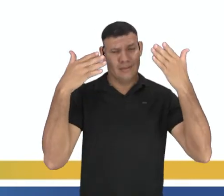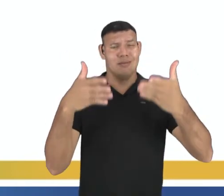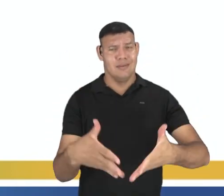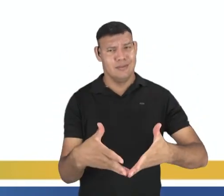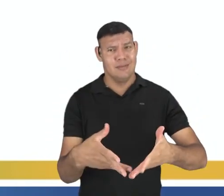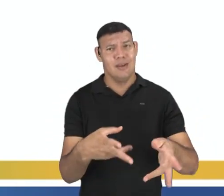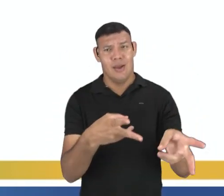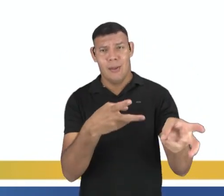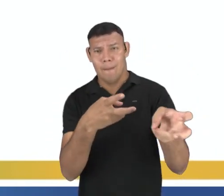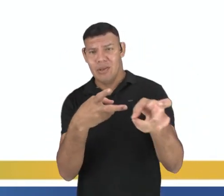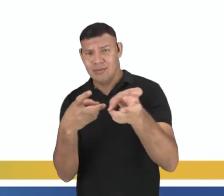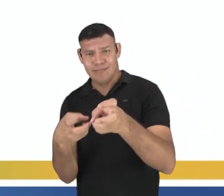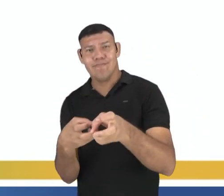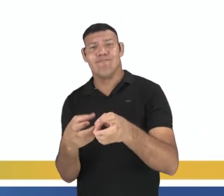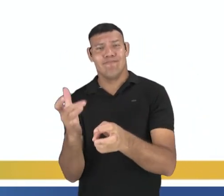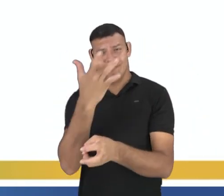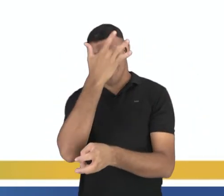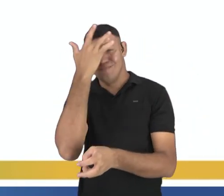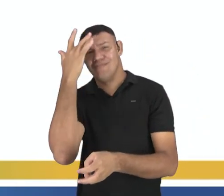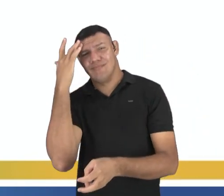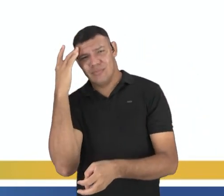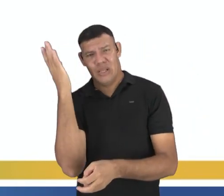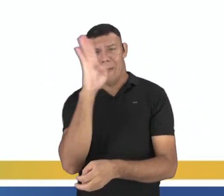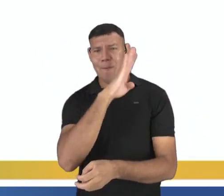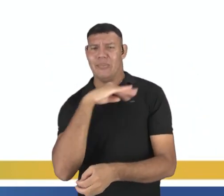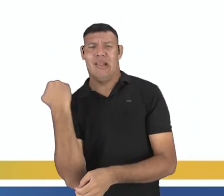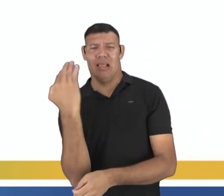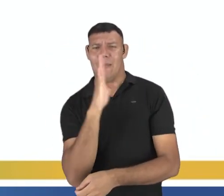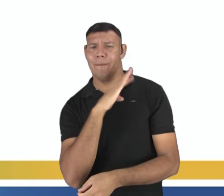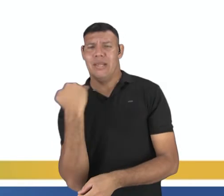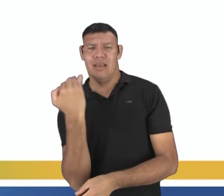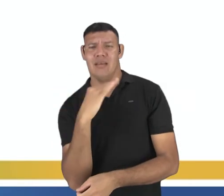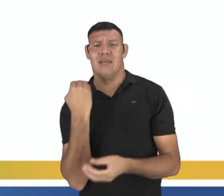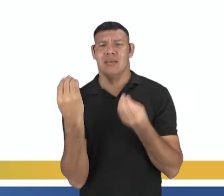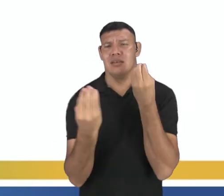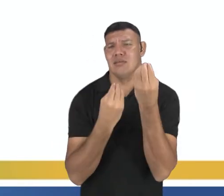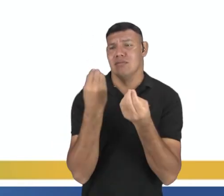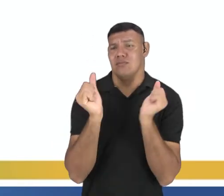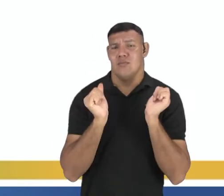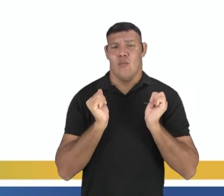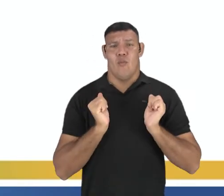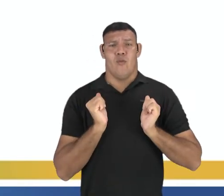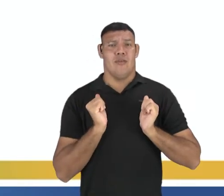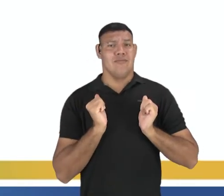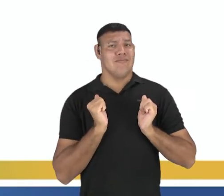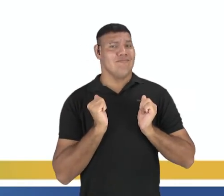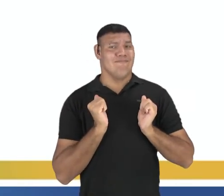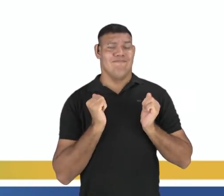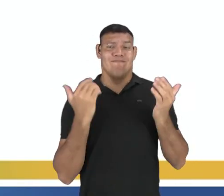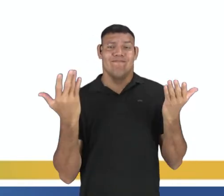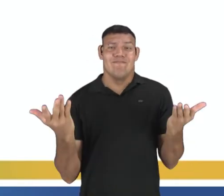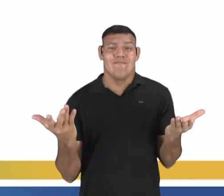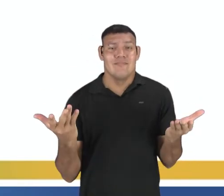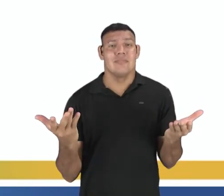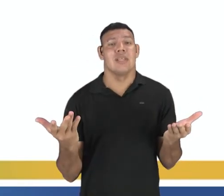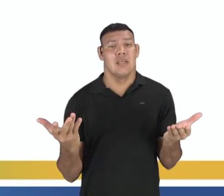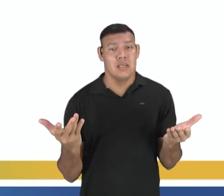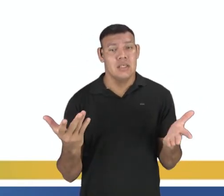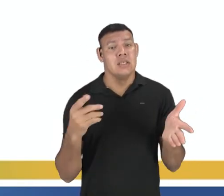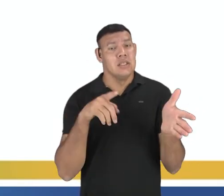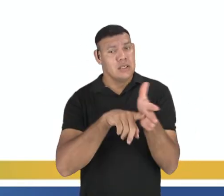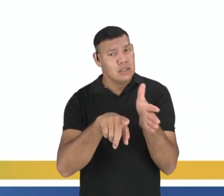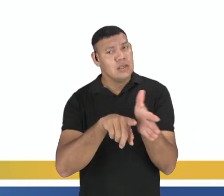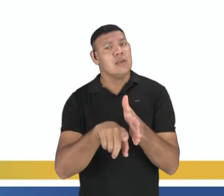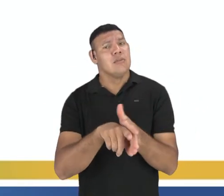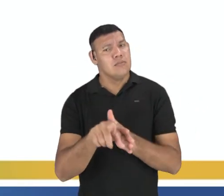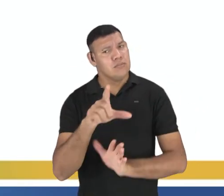viam aquela quantidade de pessoas morrendo, como ser imparcial em situações como essa? Então, há um